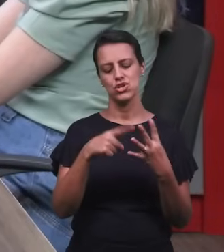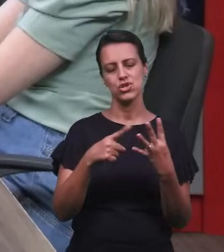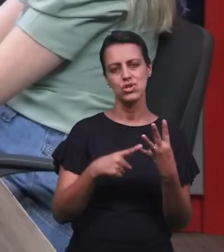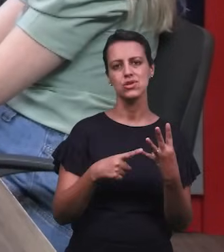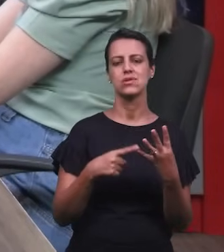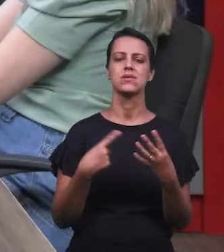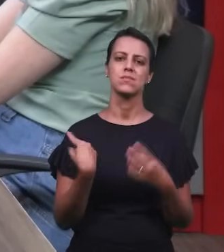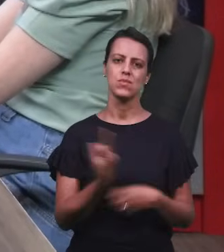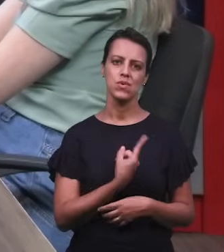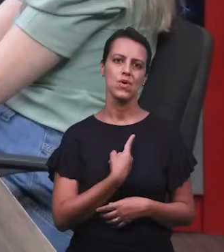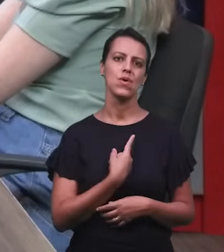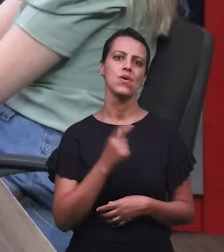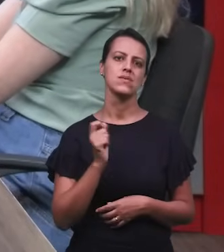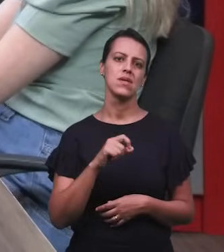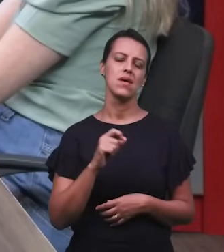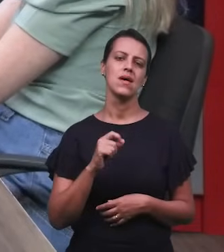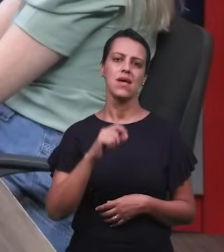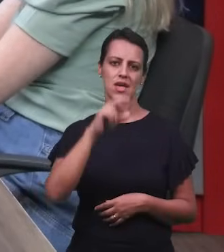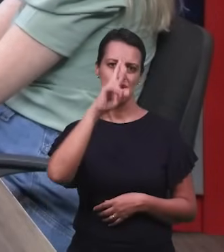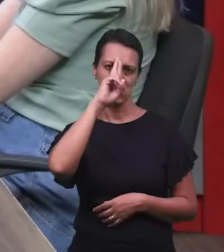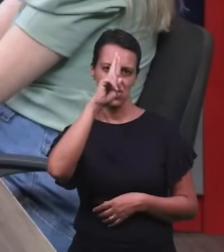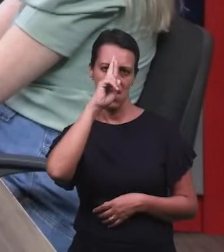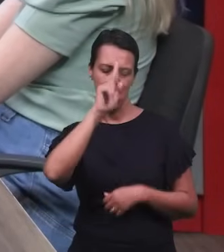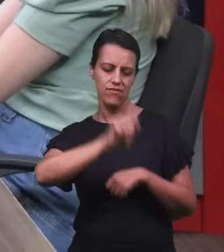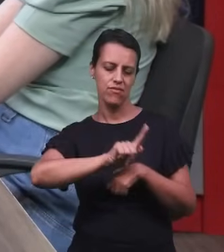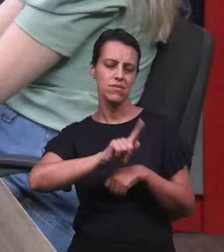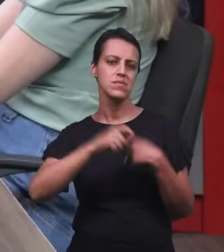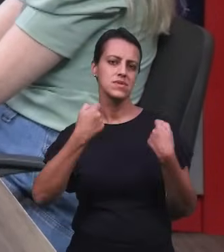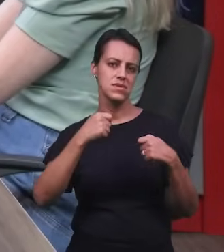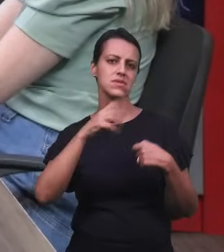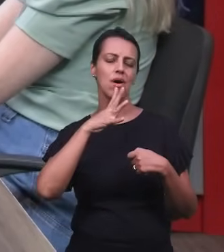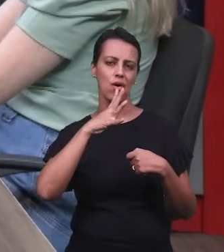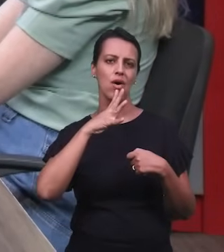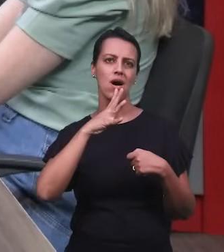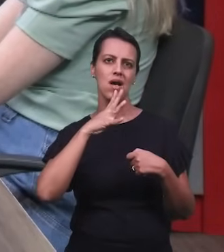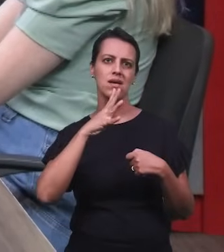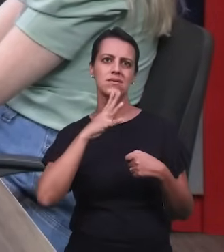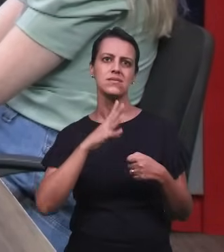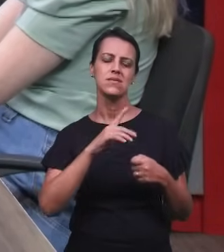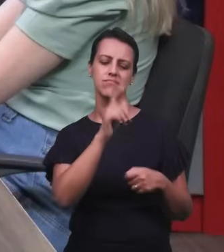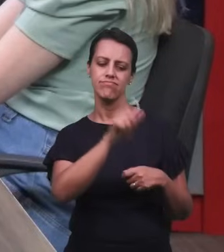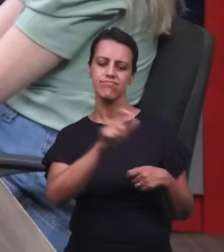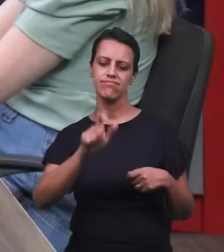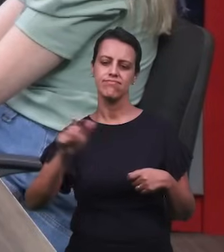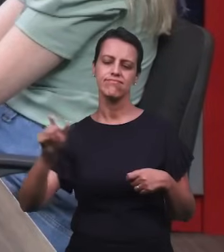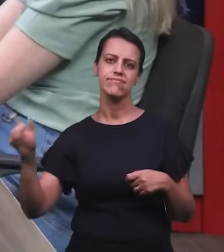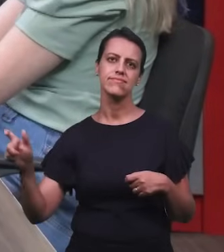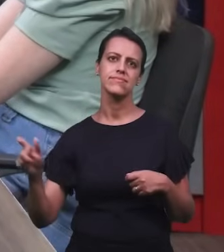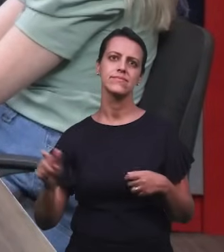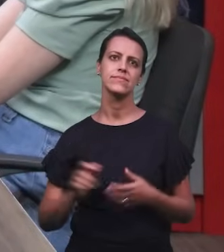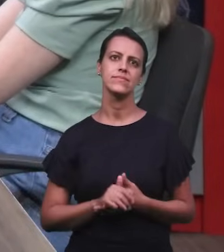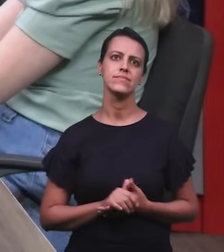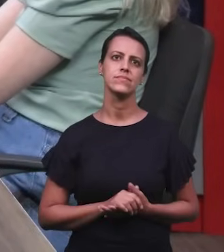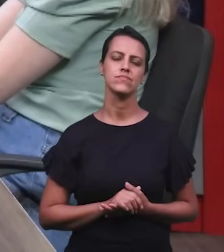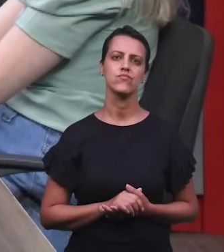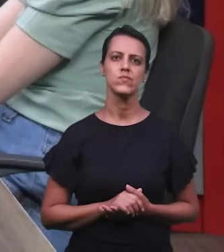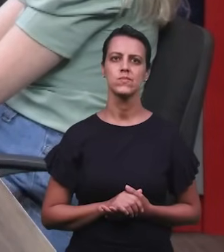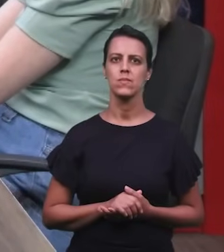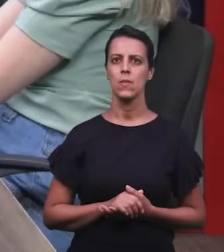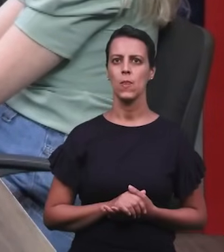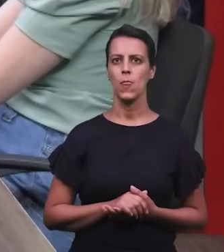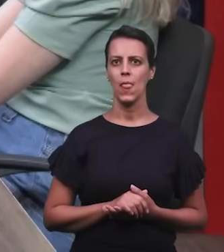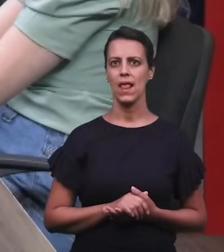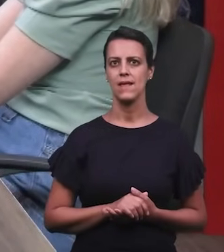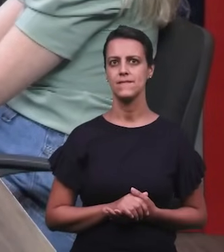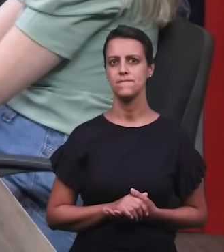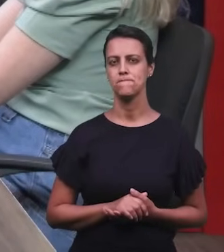como profissionais de gestão, Verdade. É bom nós conhecermos também para nós, né, doutora? Até uma fala que eu queria que a doutora falasse sobre se